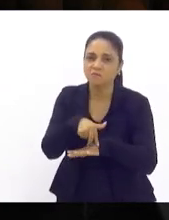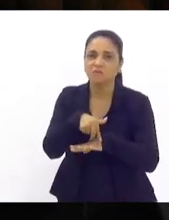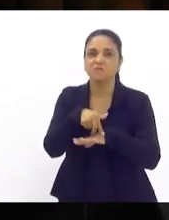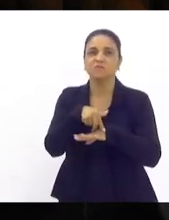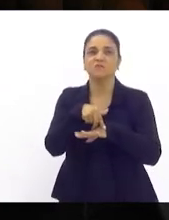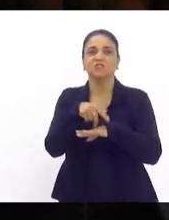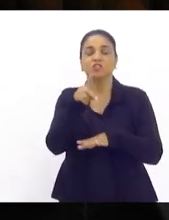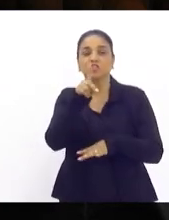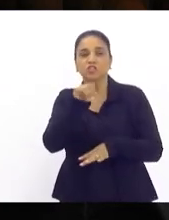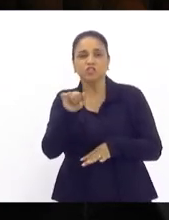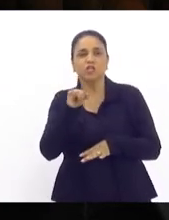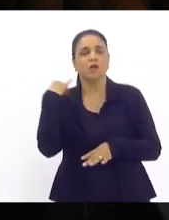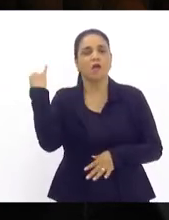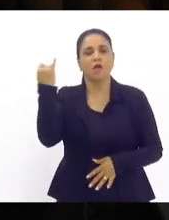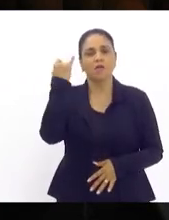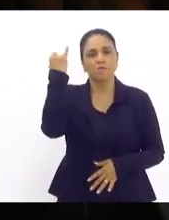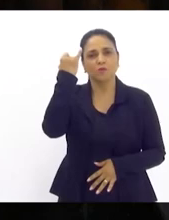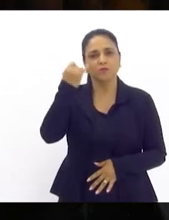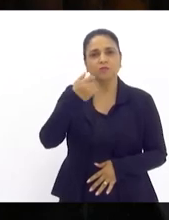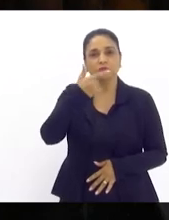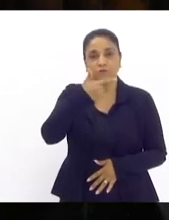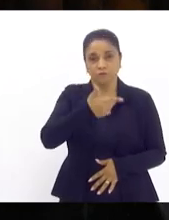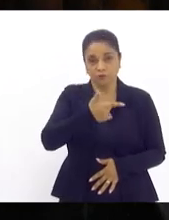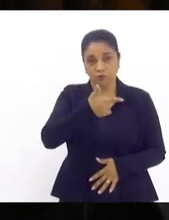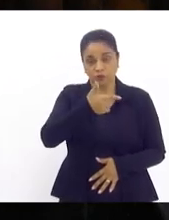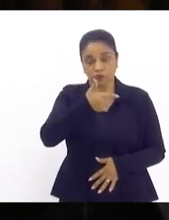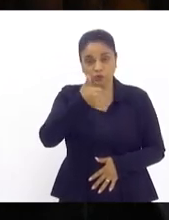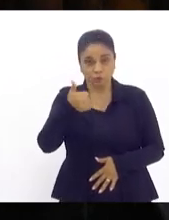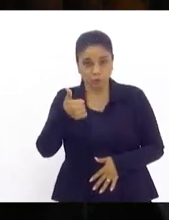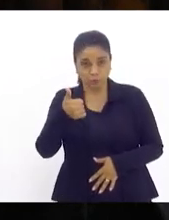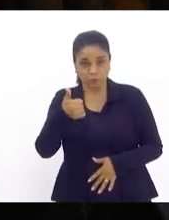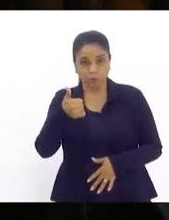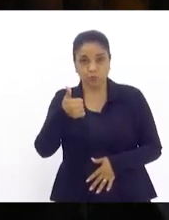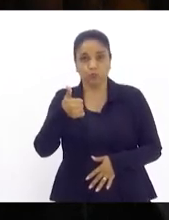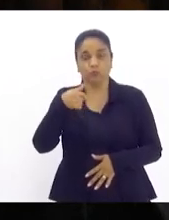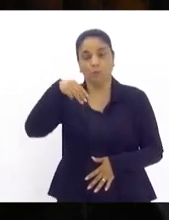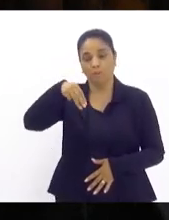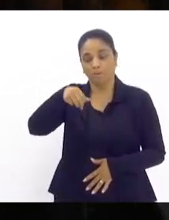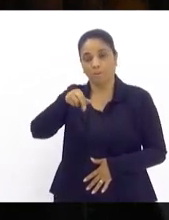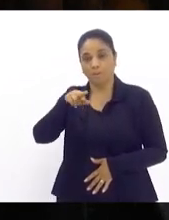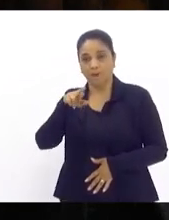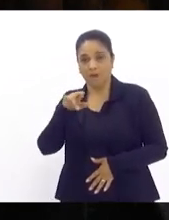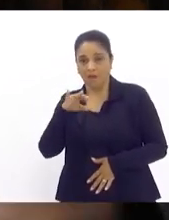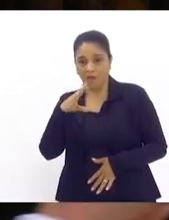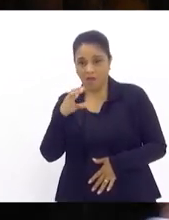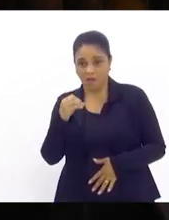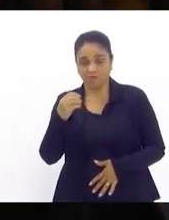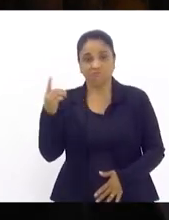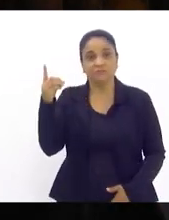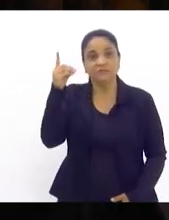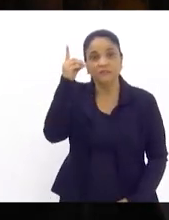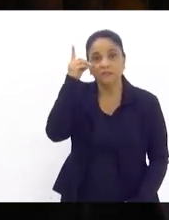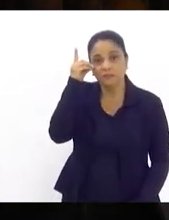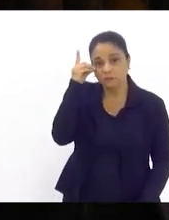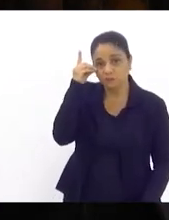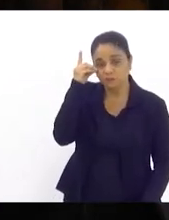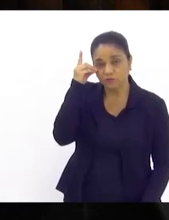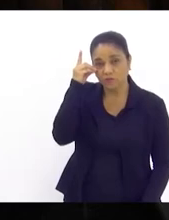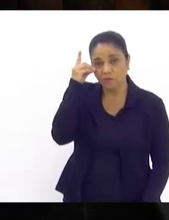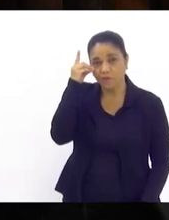muito importante. Hoje, 21 de março, é o Dia Mundial da Síndrome de Down. E nós